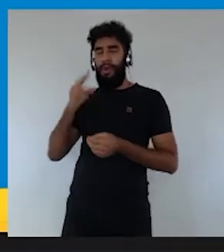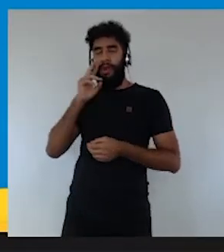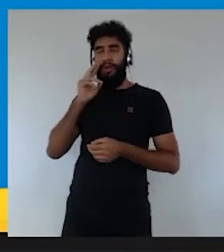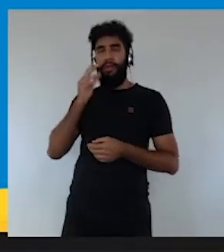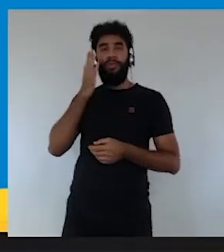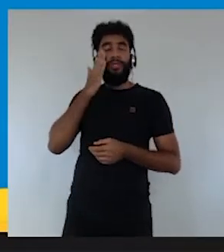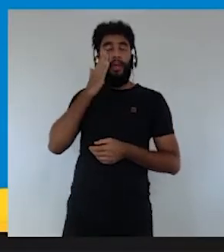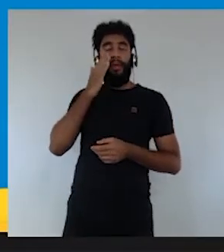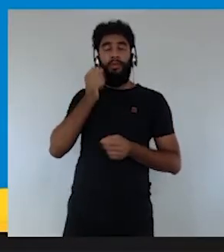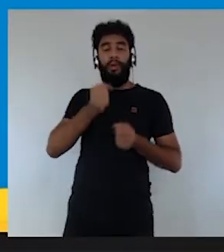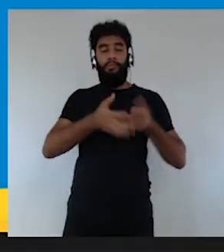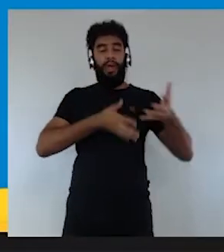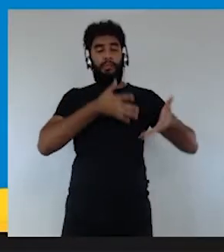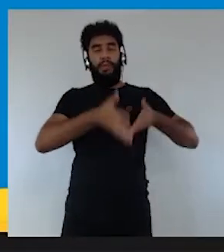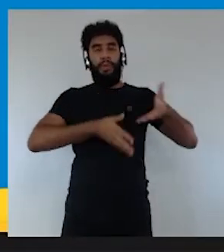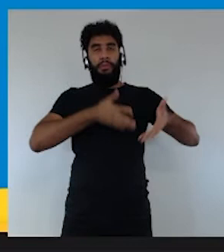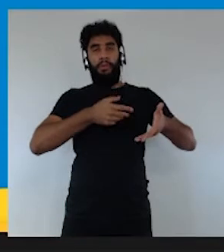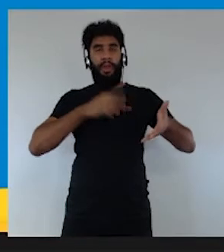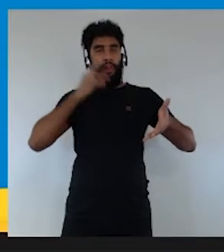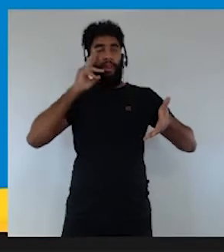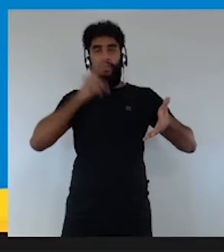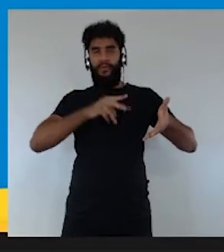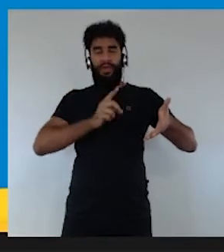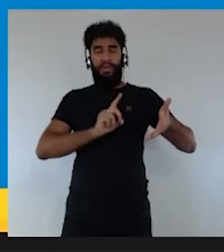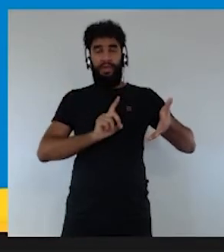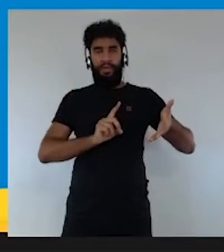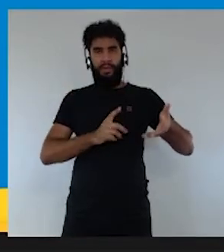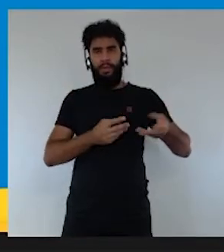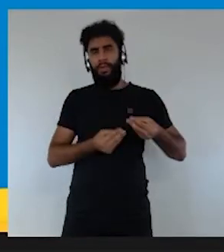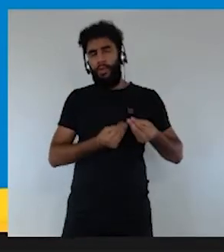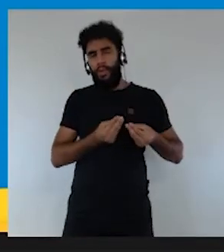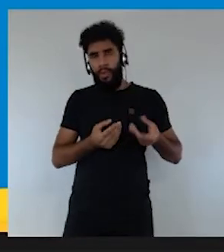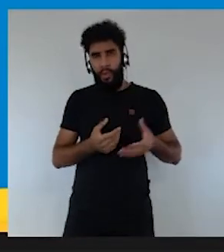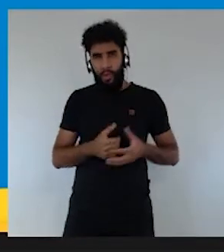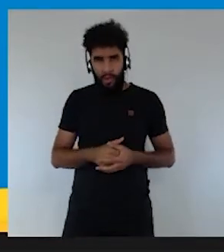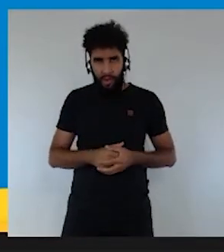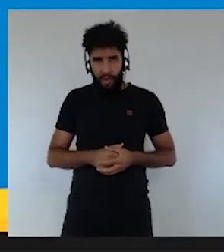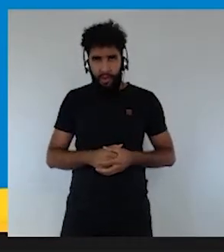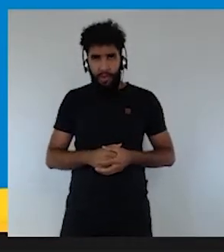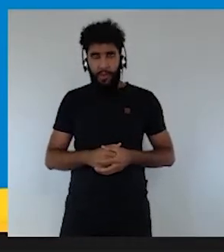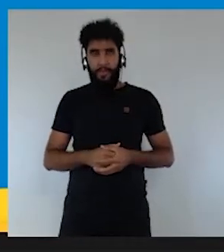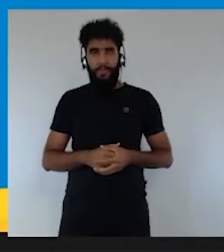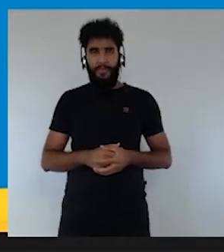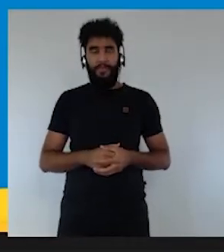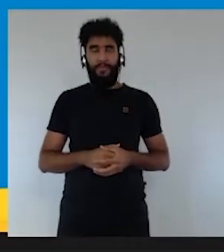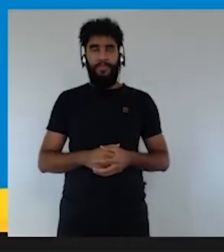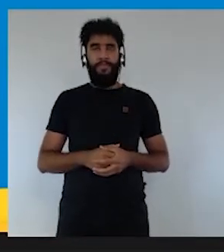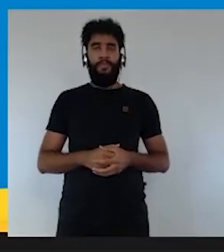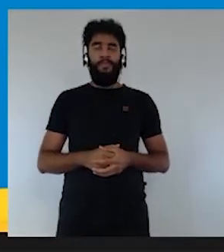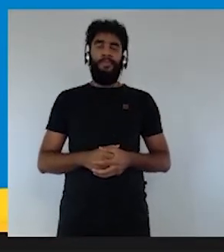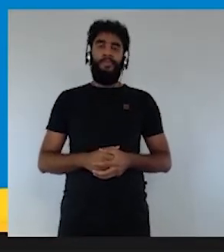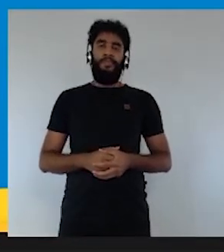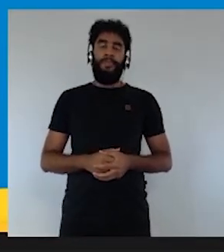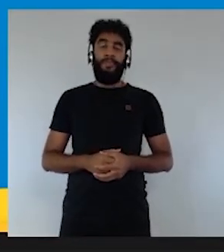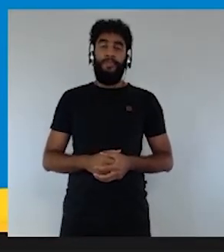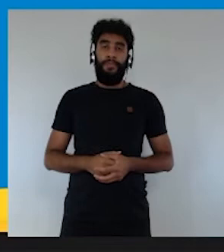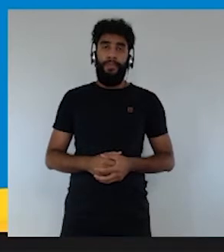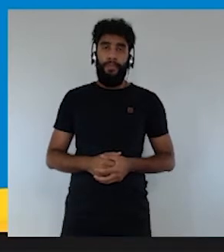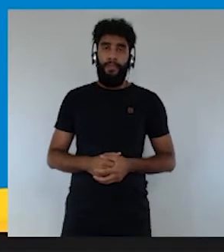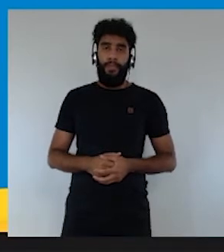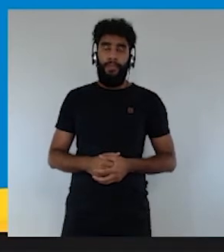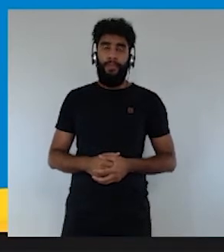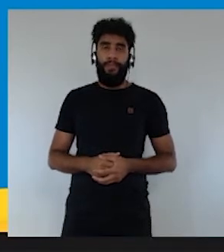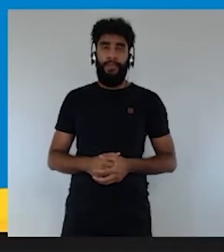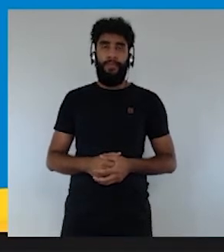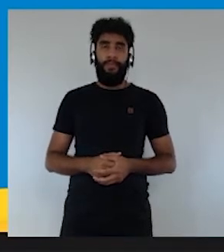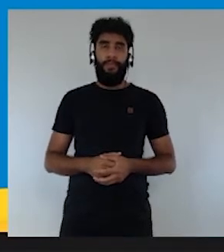não tenho as salvaguardas físicas que eu teria no procedimento real?